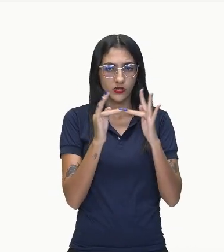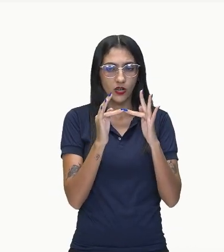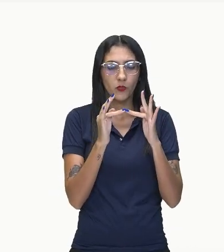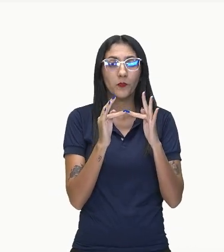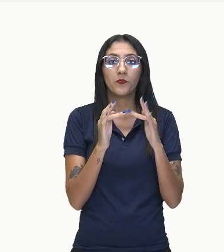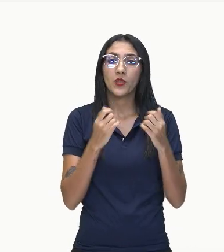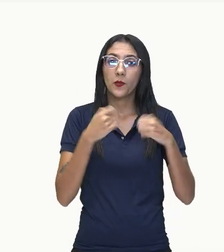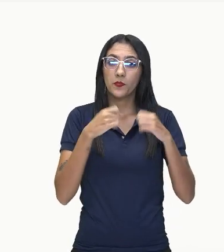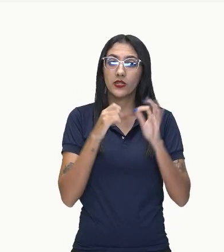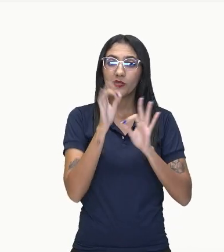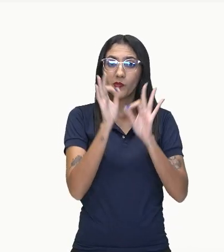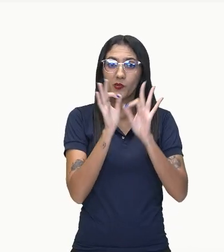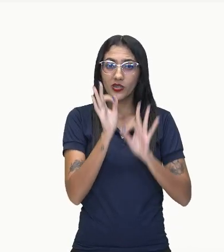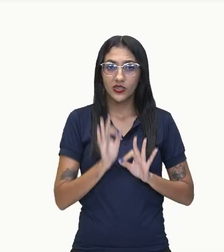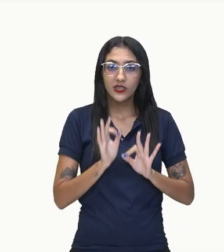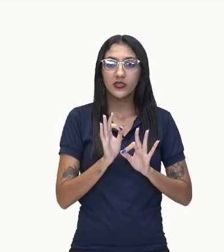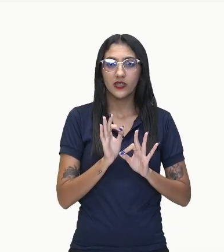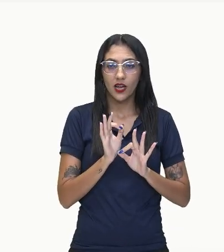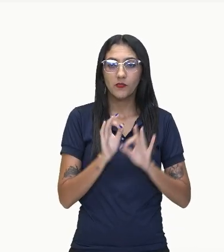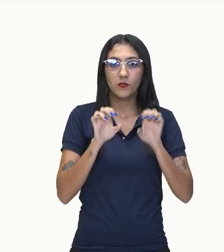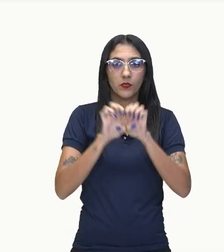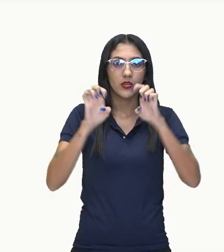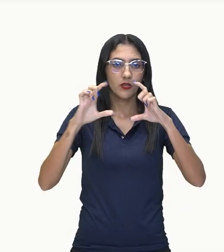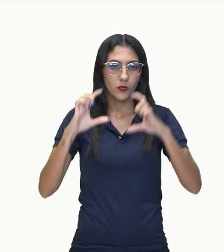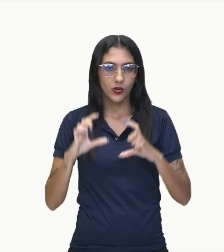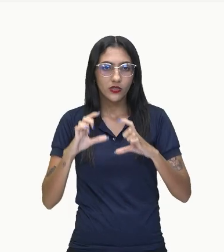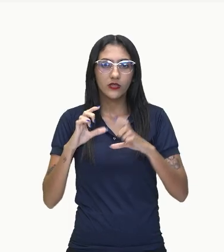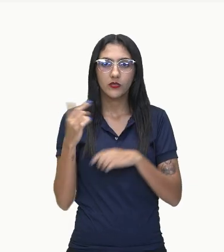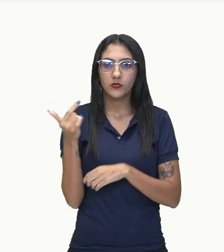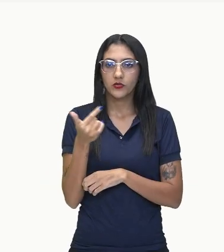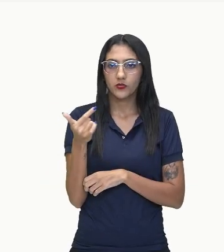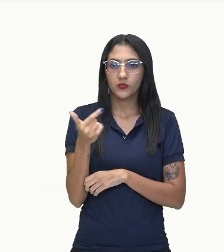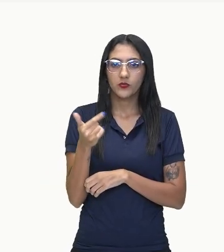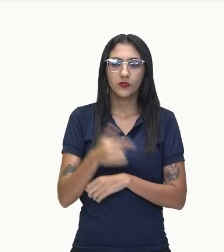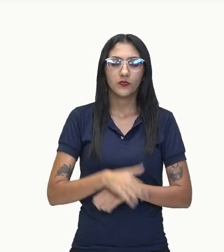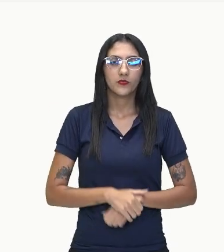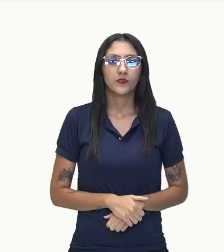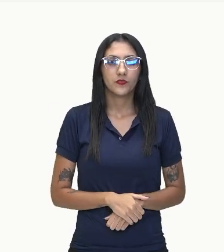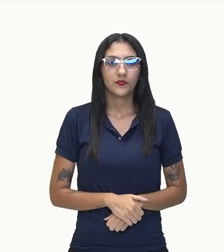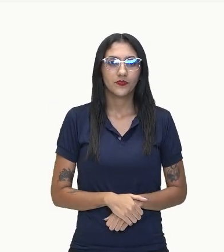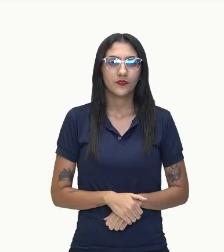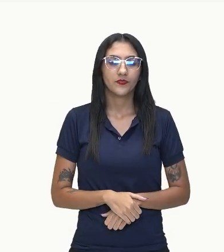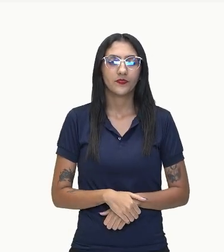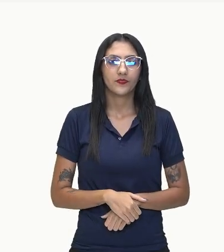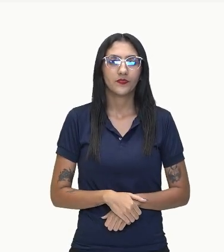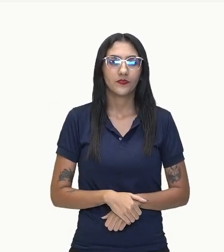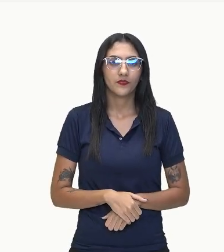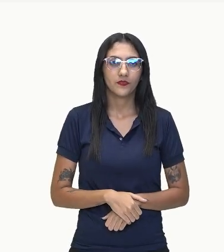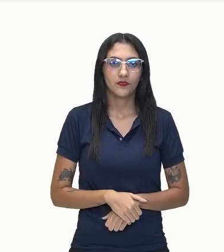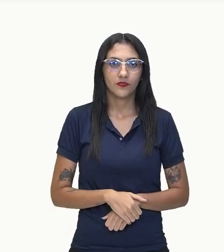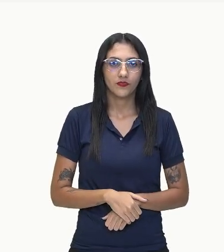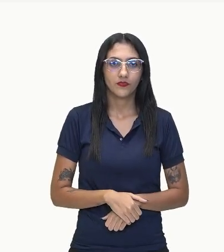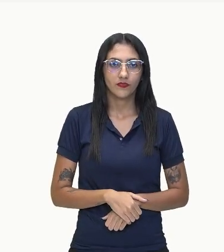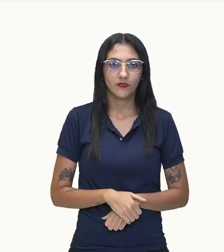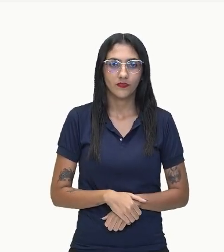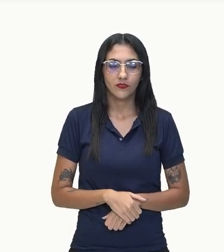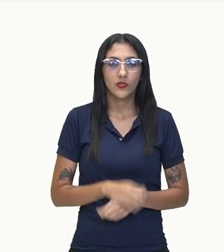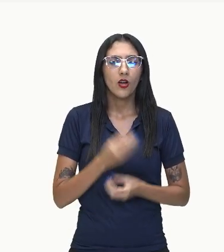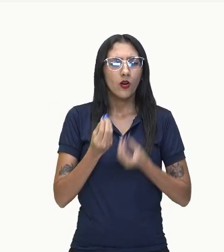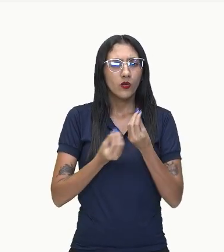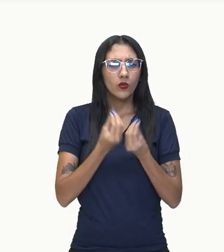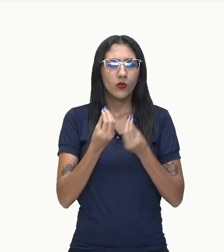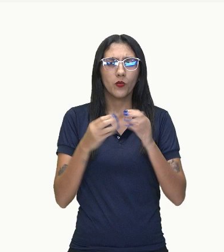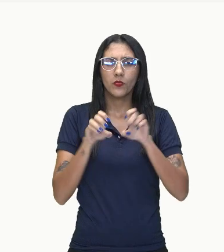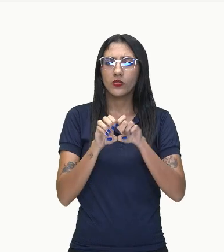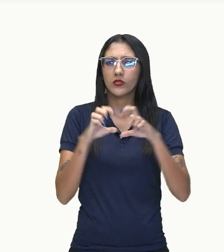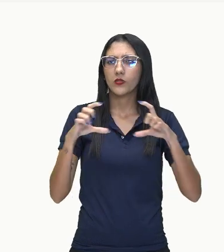precisar resolver uma equação do segundo grau. E como que a gente faz para resolver uma equação do